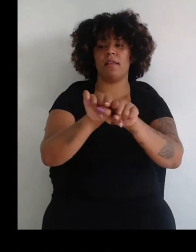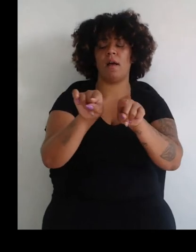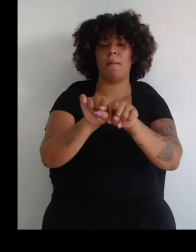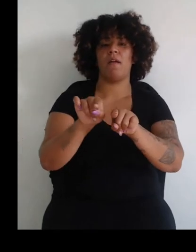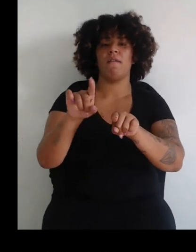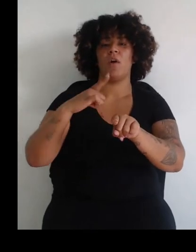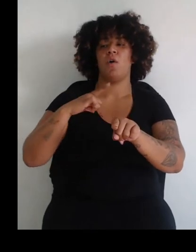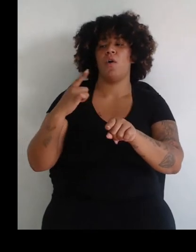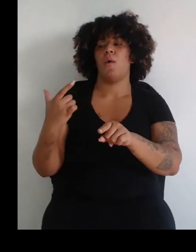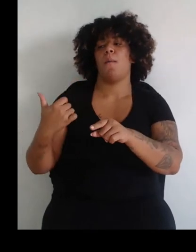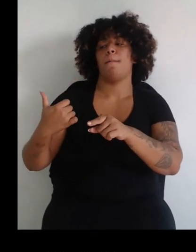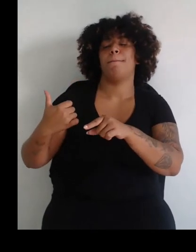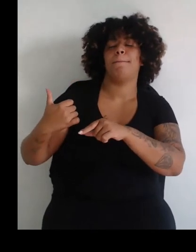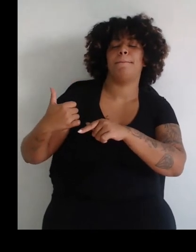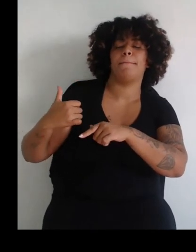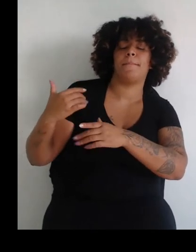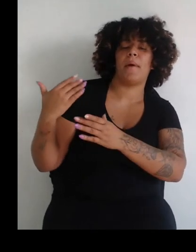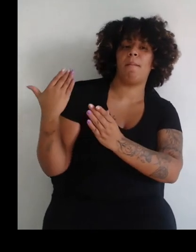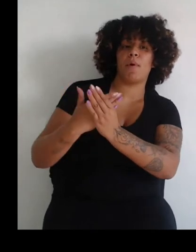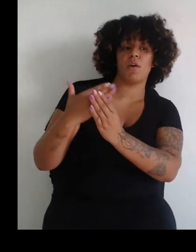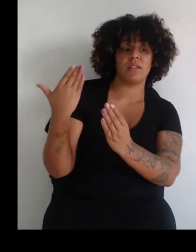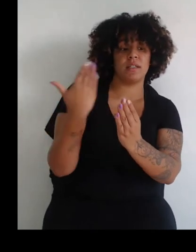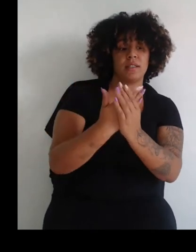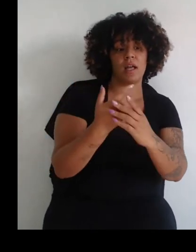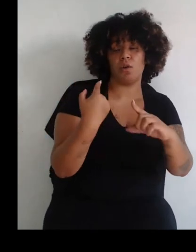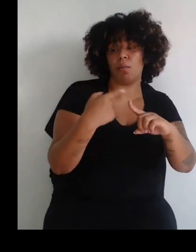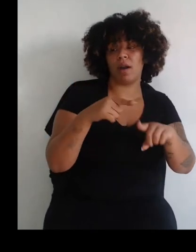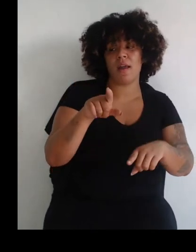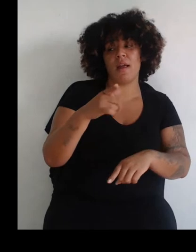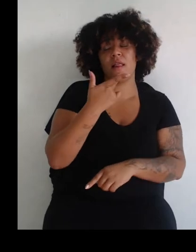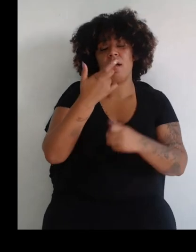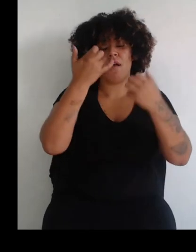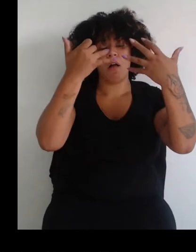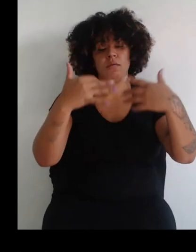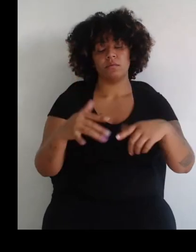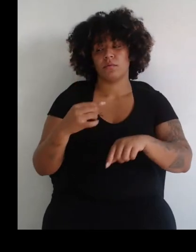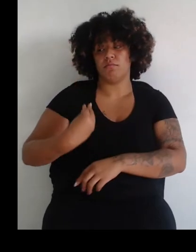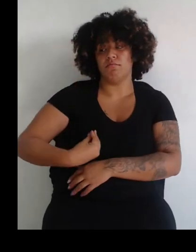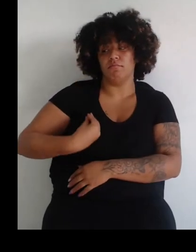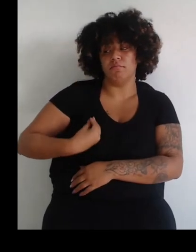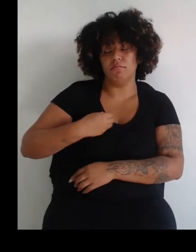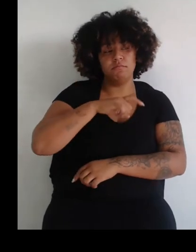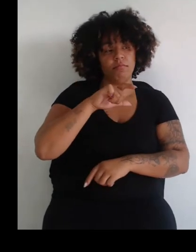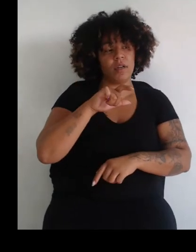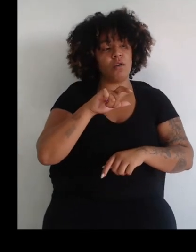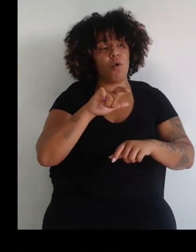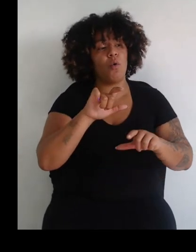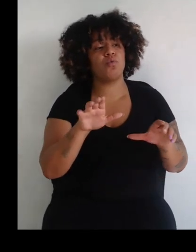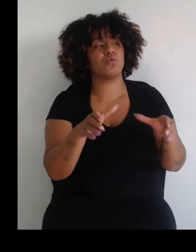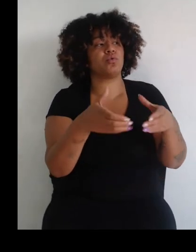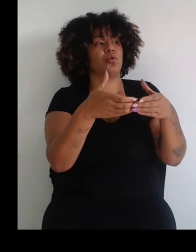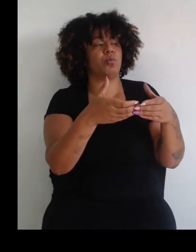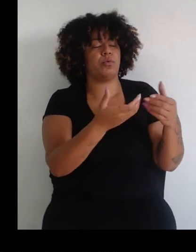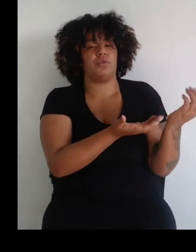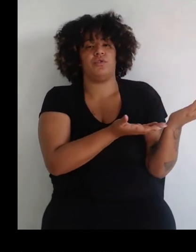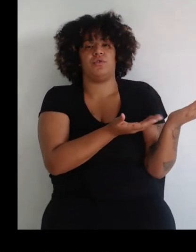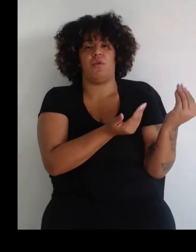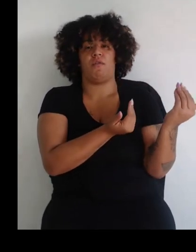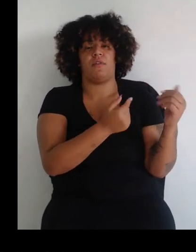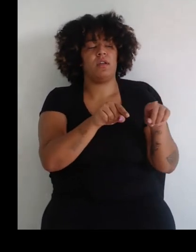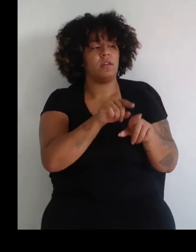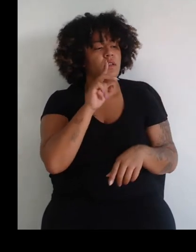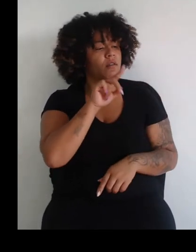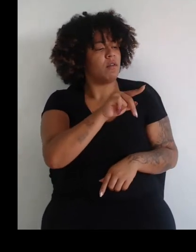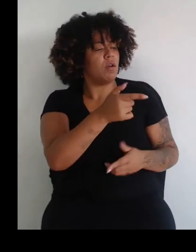atentado violento ao pudor com um par de jovens que eles foram pegos com esses jovens